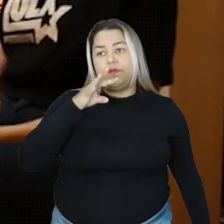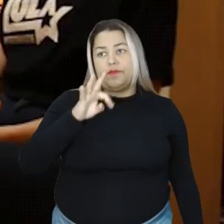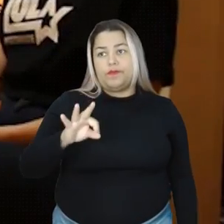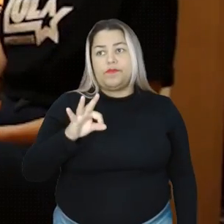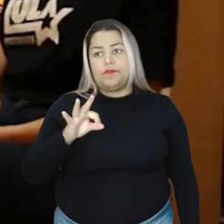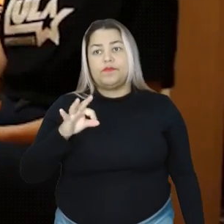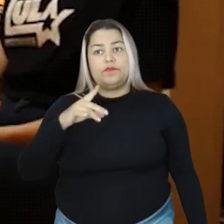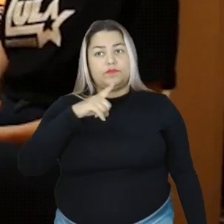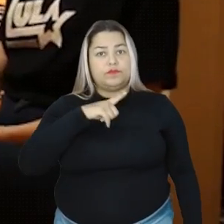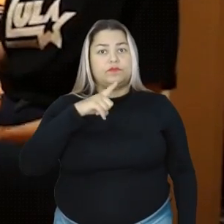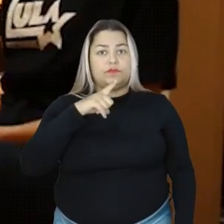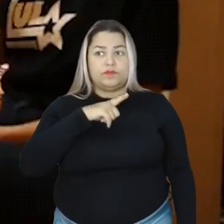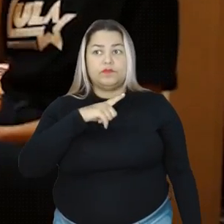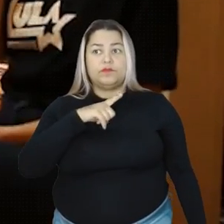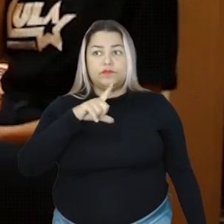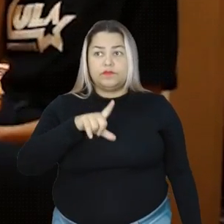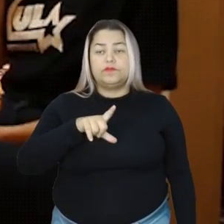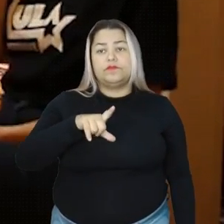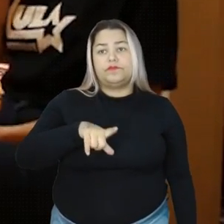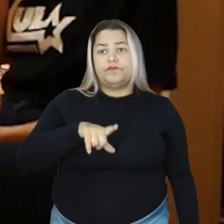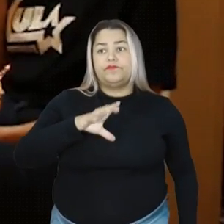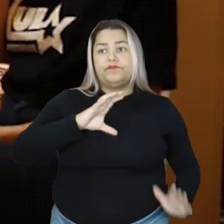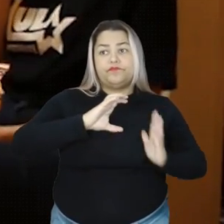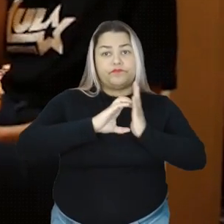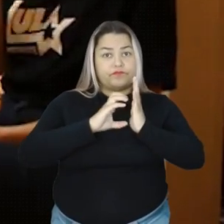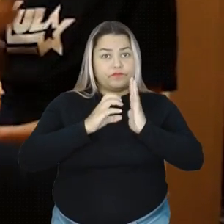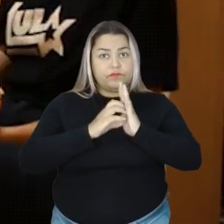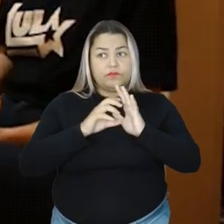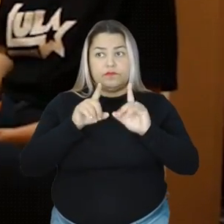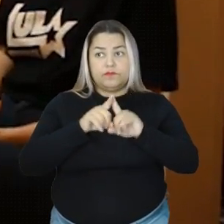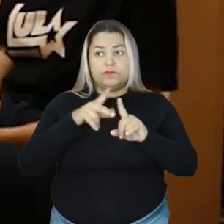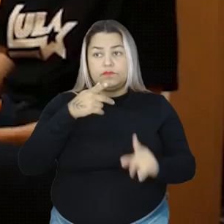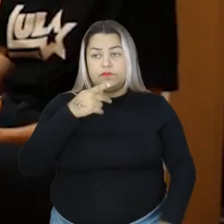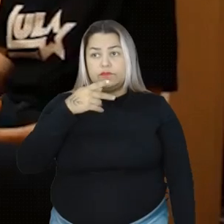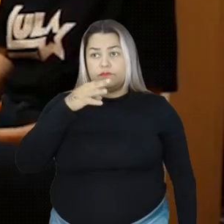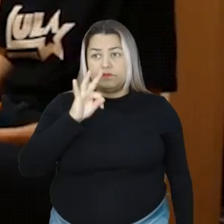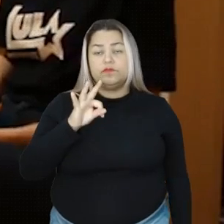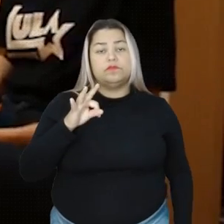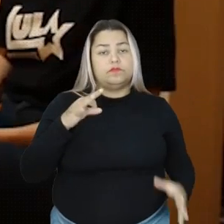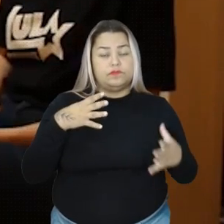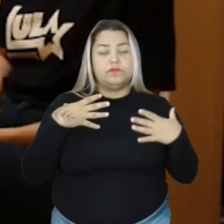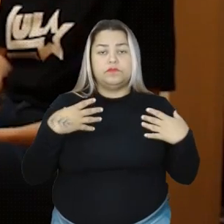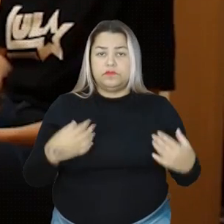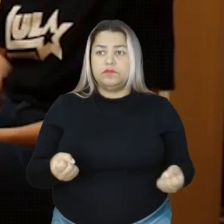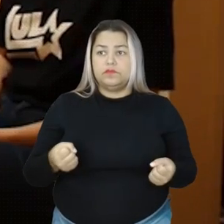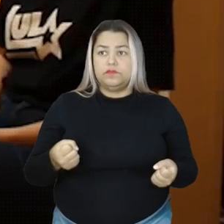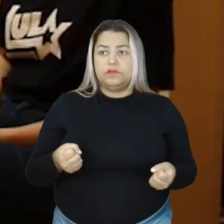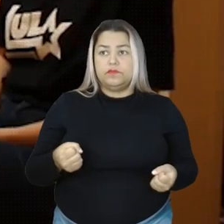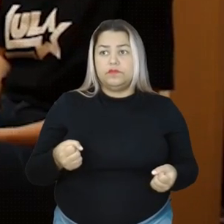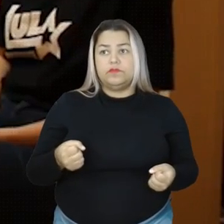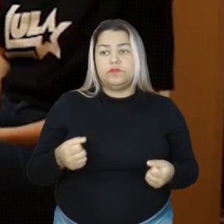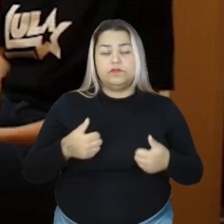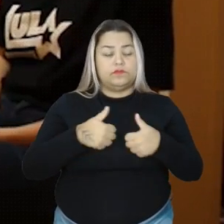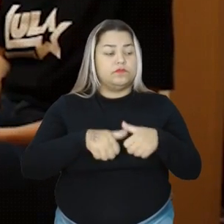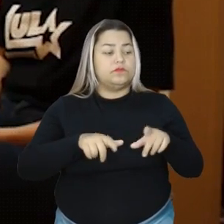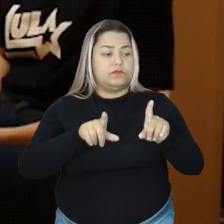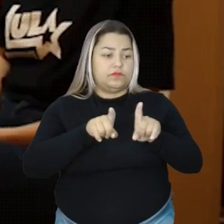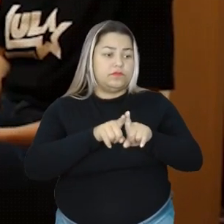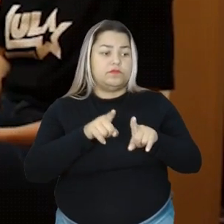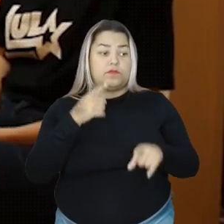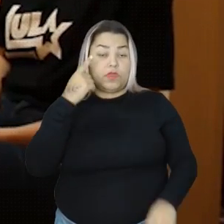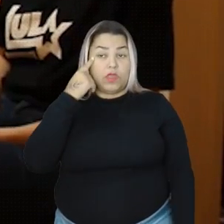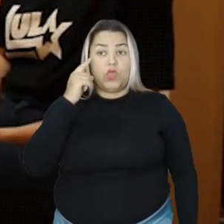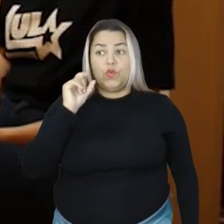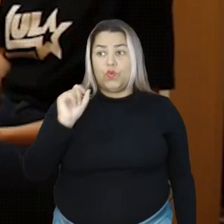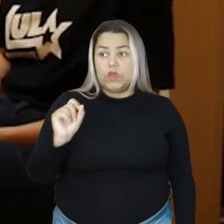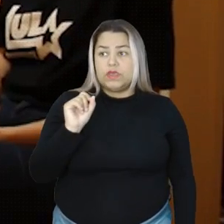teria candidatura própria e eu penso que o PT acertou. Né? Eu estava, né, naquela ideia. Né?